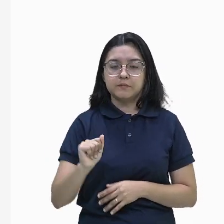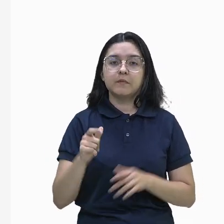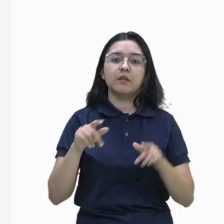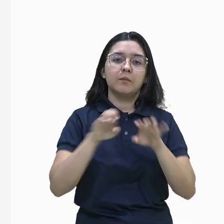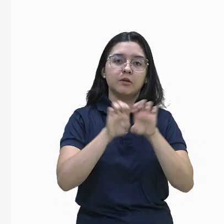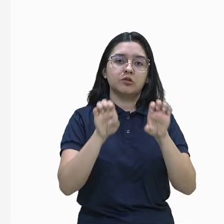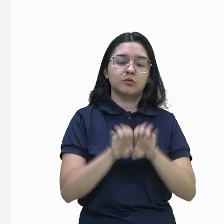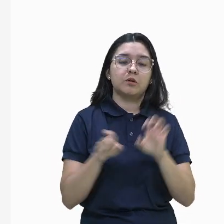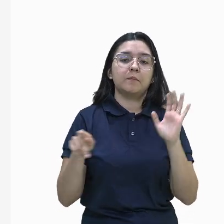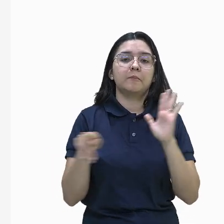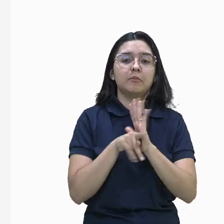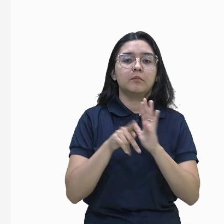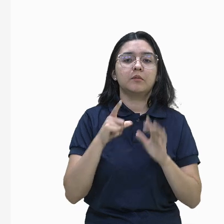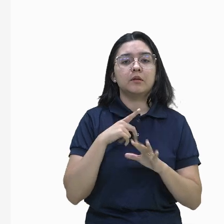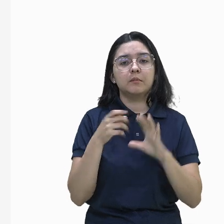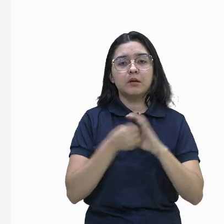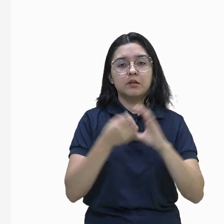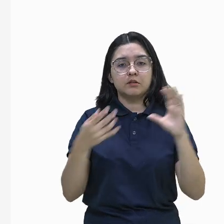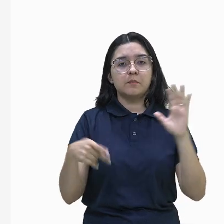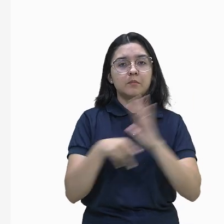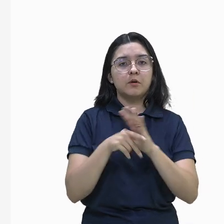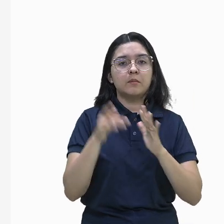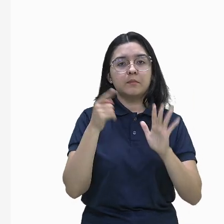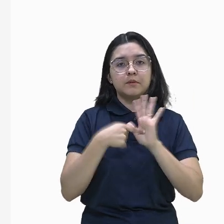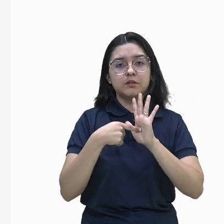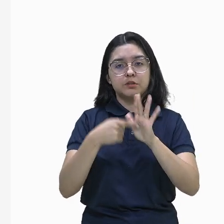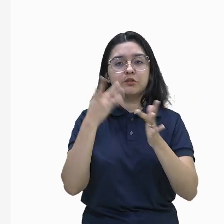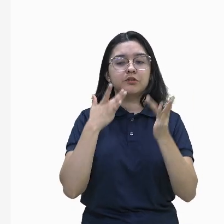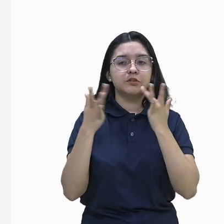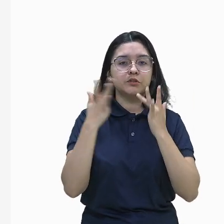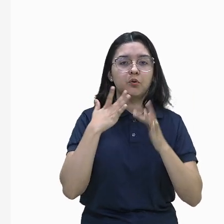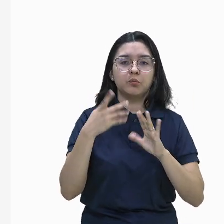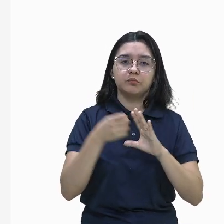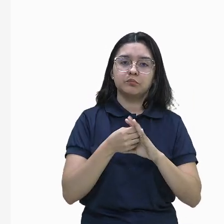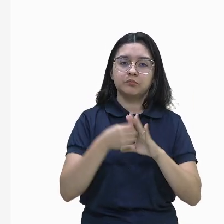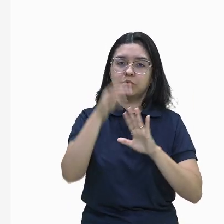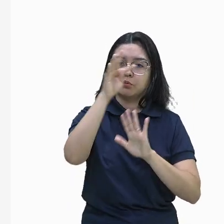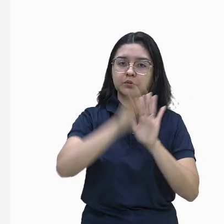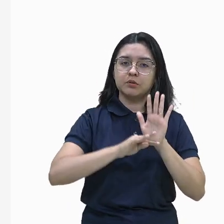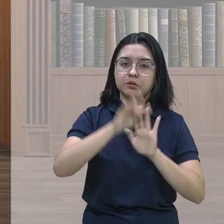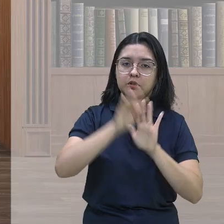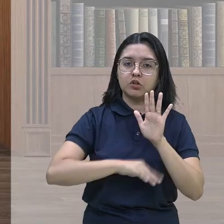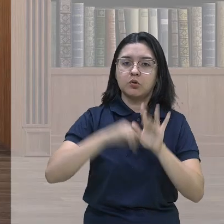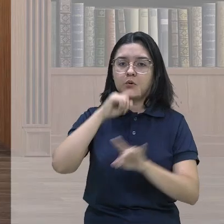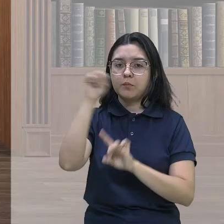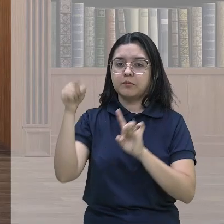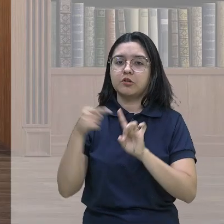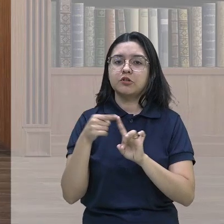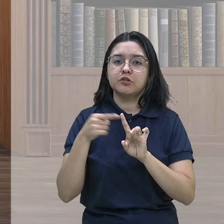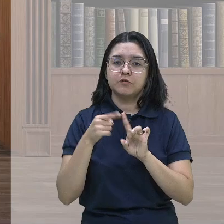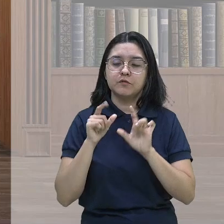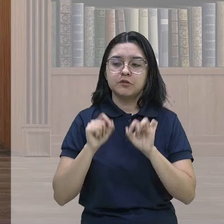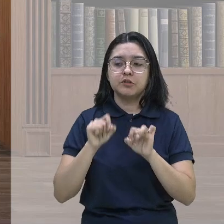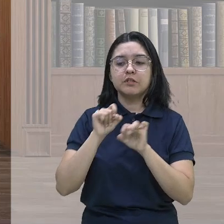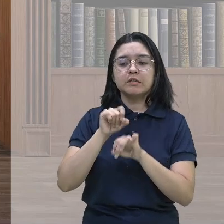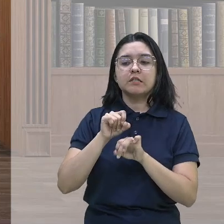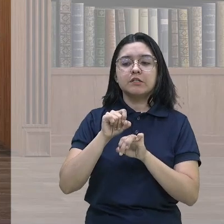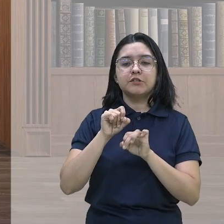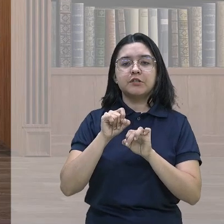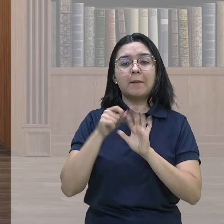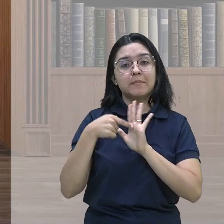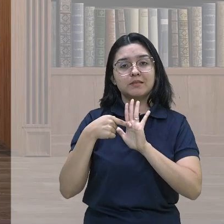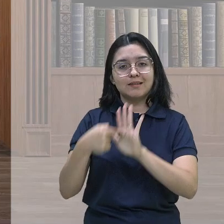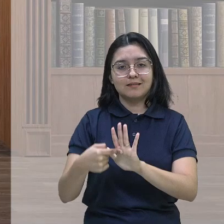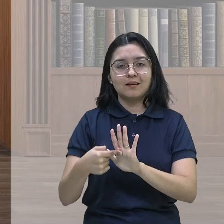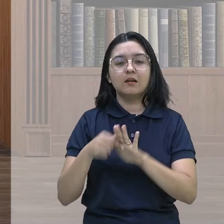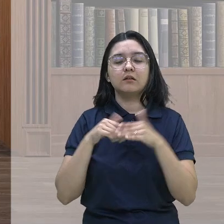específica, porque ele tem um caráter teatral. São textos que são feitos para serem encenados. Então, ele tem